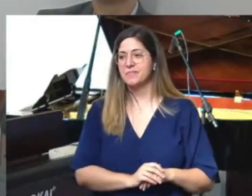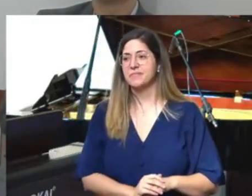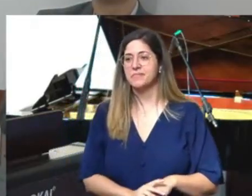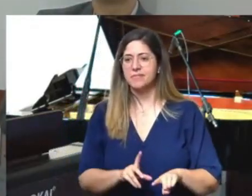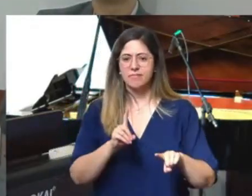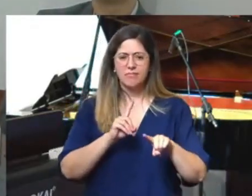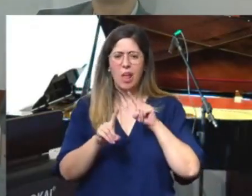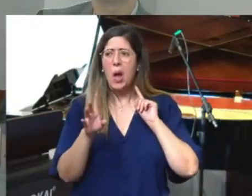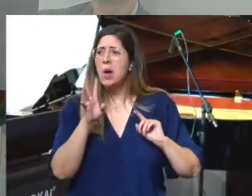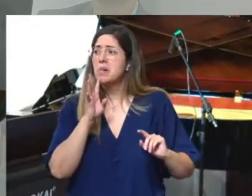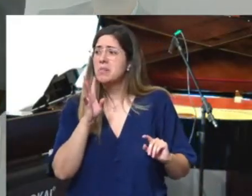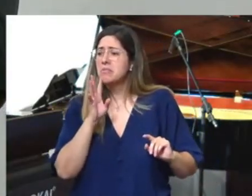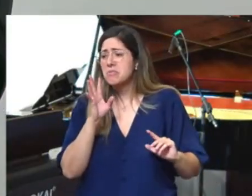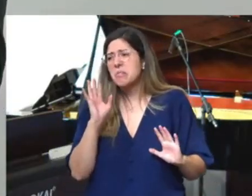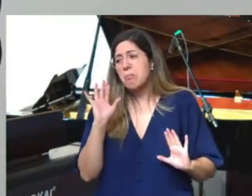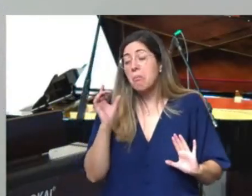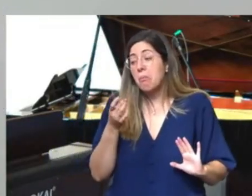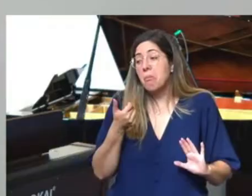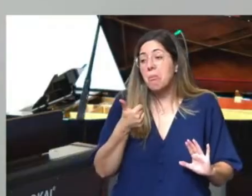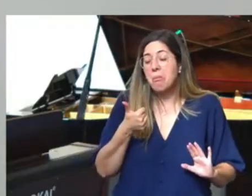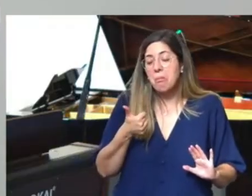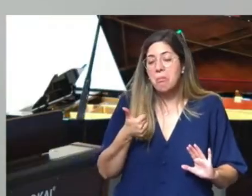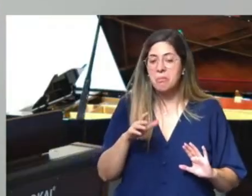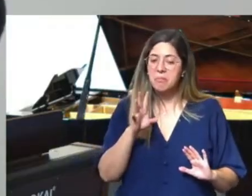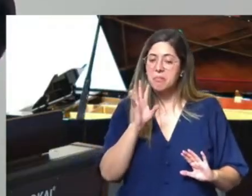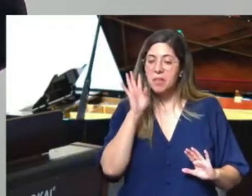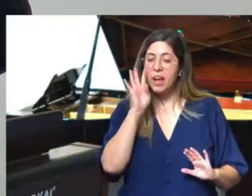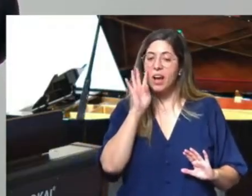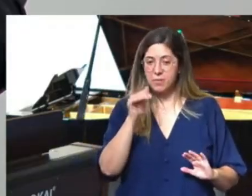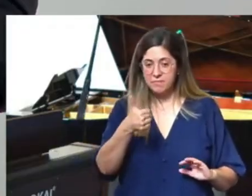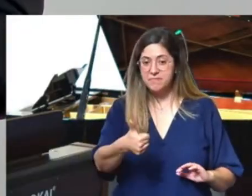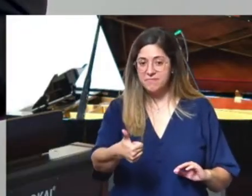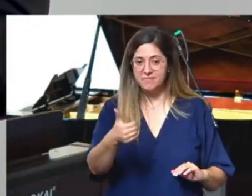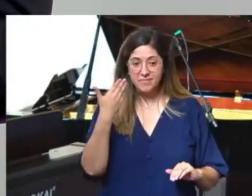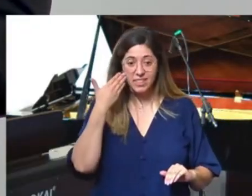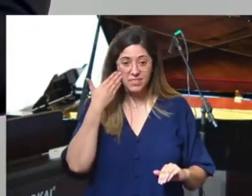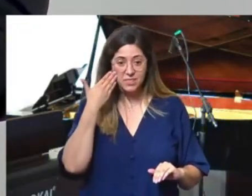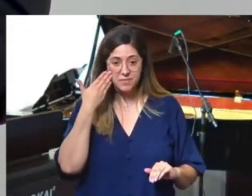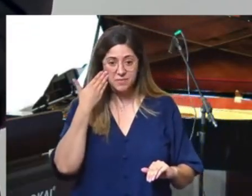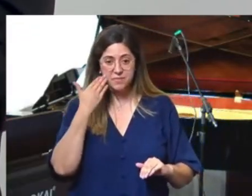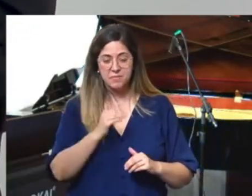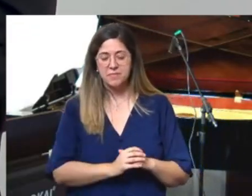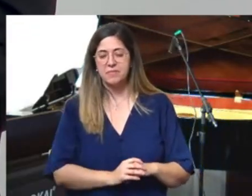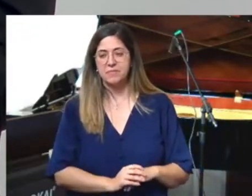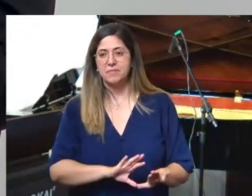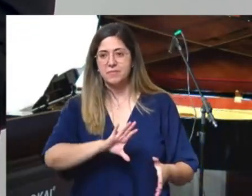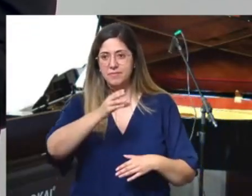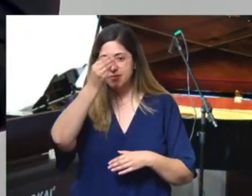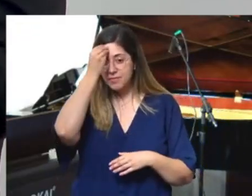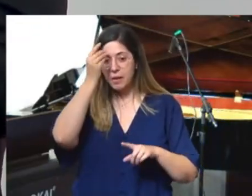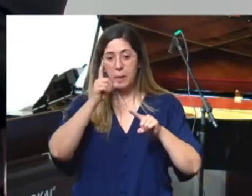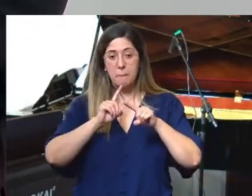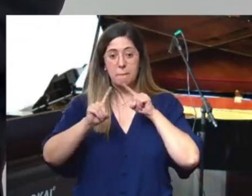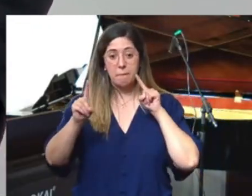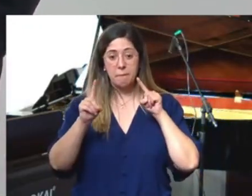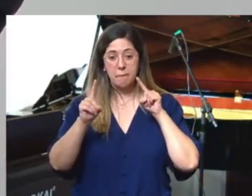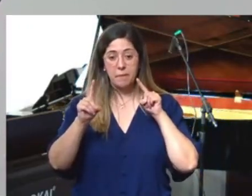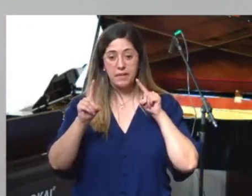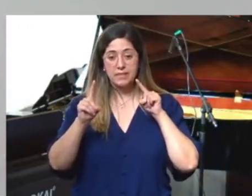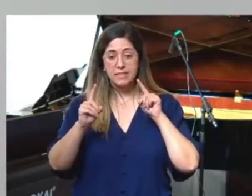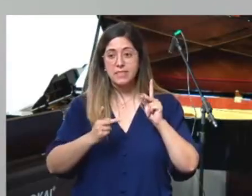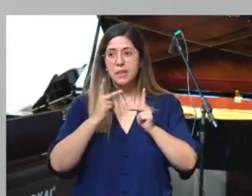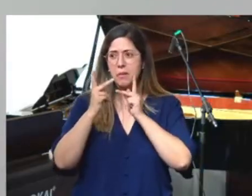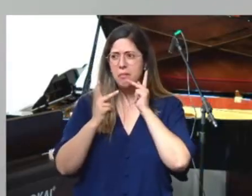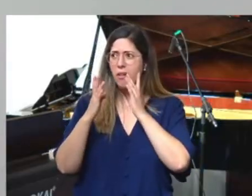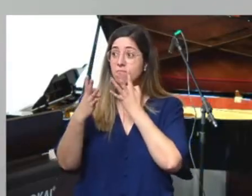crentes estavam sendo influenciados de que aquilo que eles professam com a sua boca, aquilo que